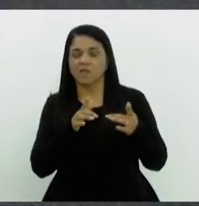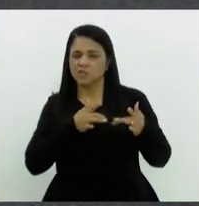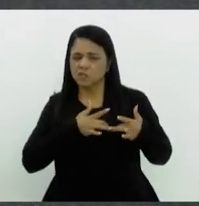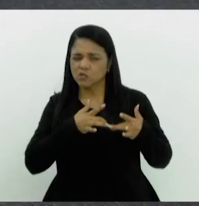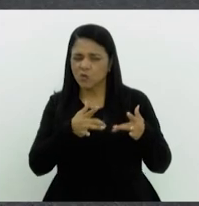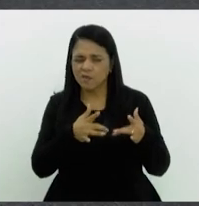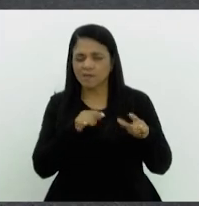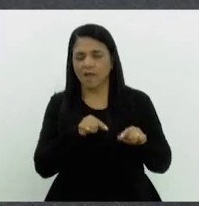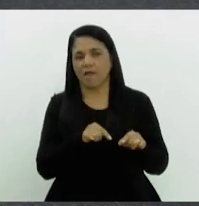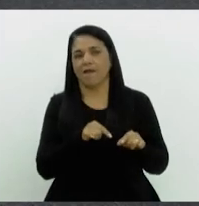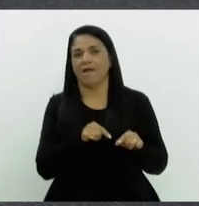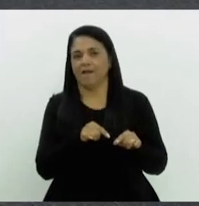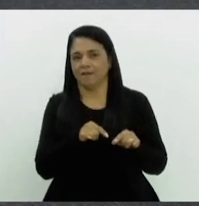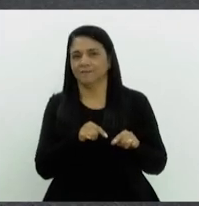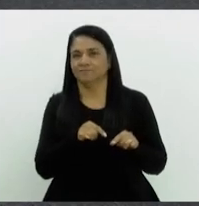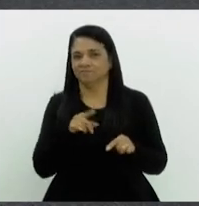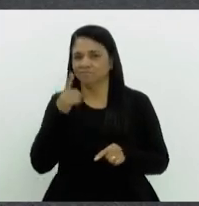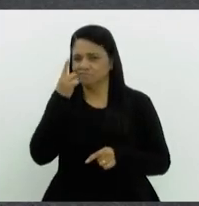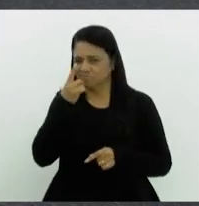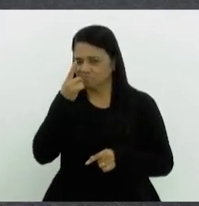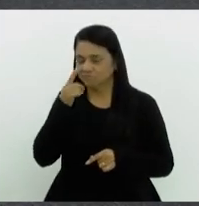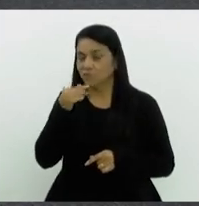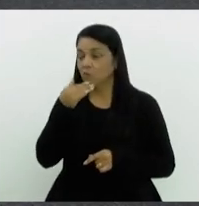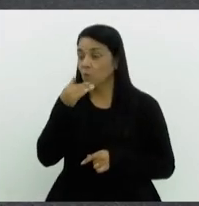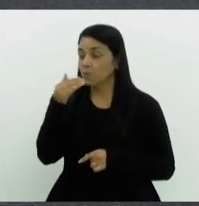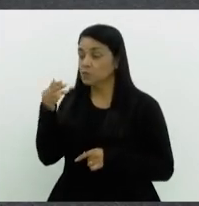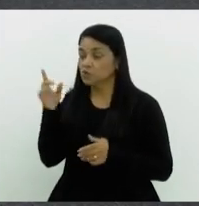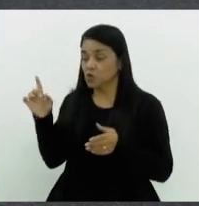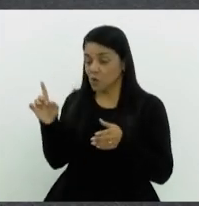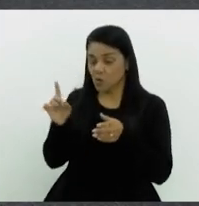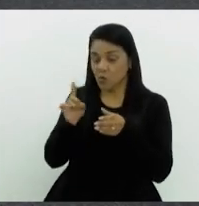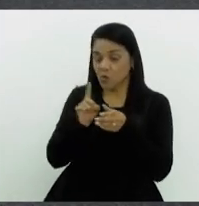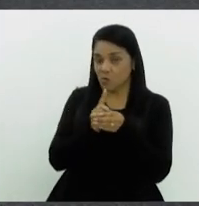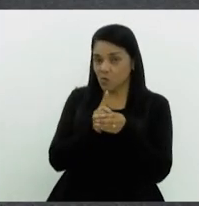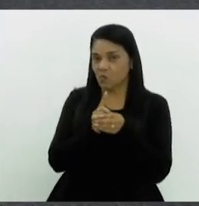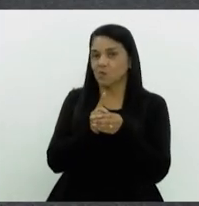solidário. Vou pedir a ele coautoria.